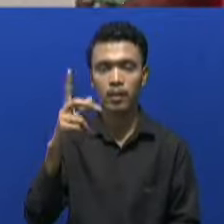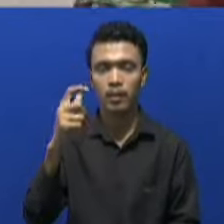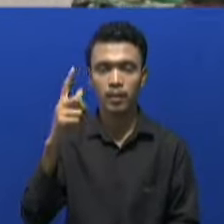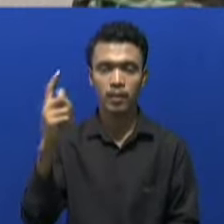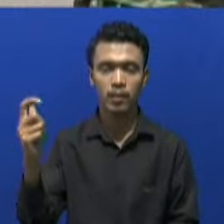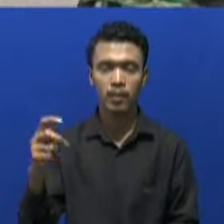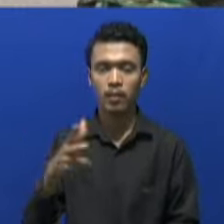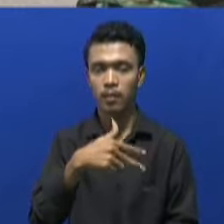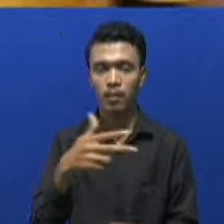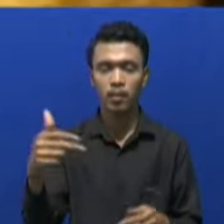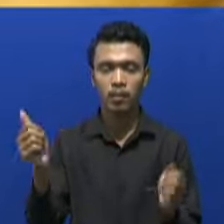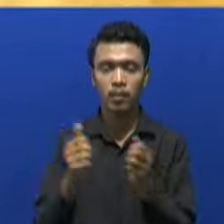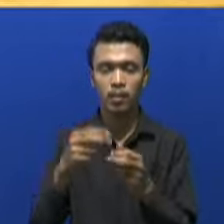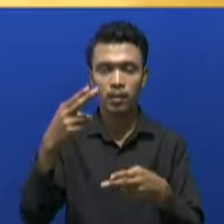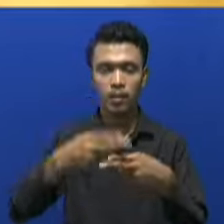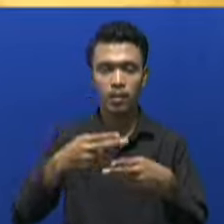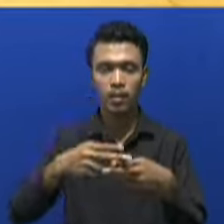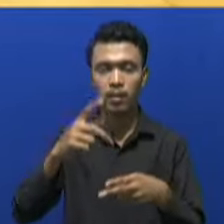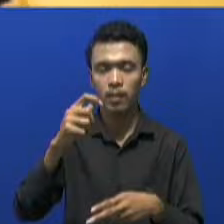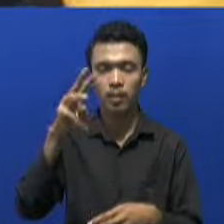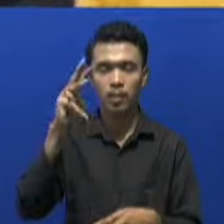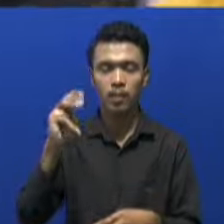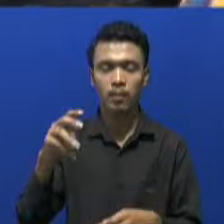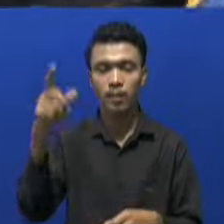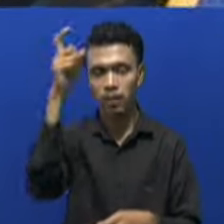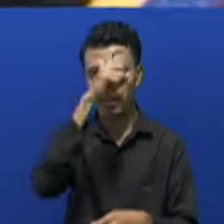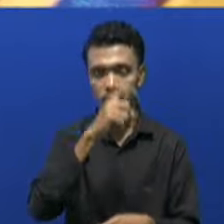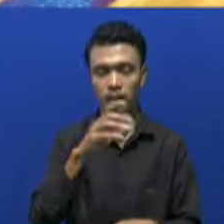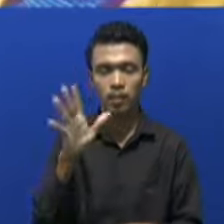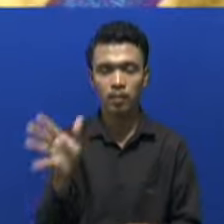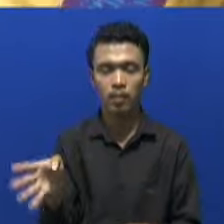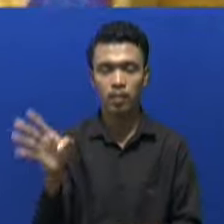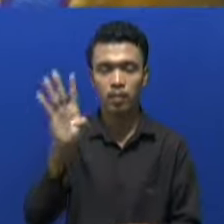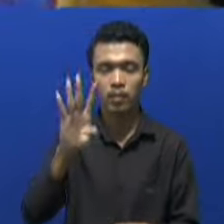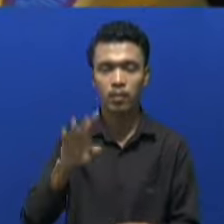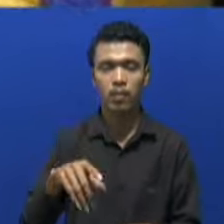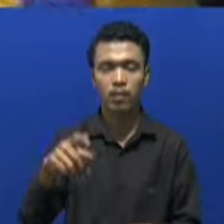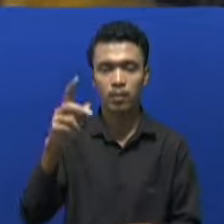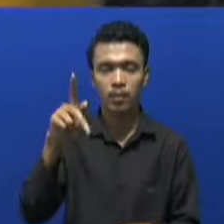Indonésia, o inicial TM, o idade de Lima Nolorecinhat, no BP, o